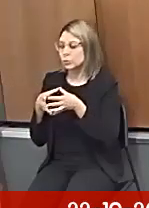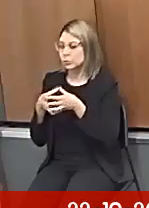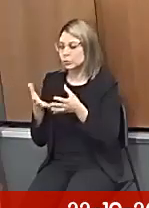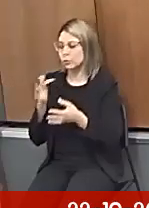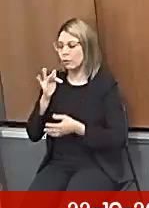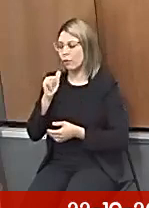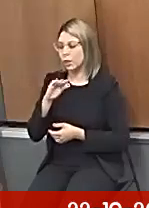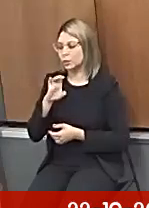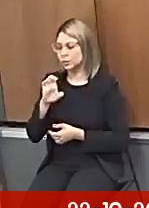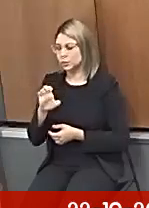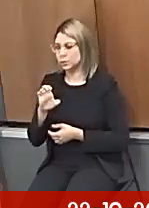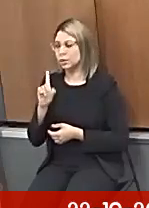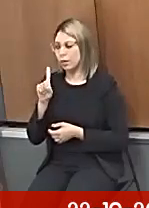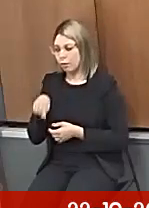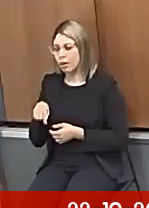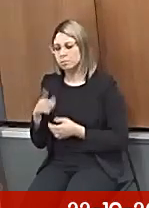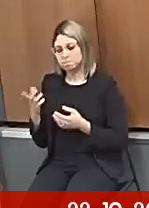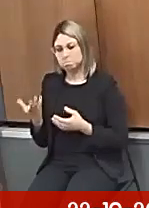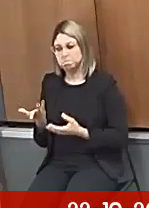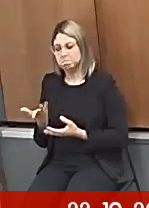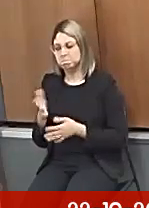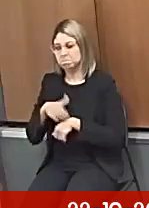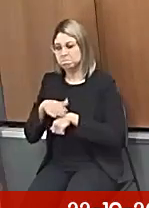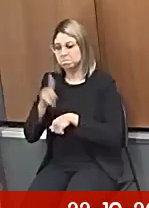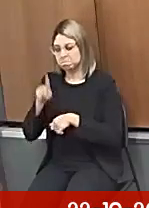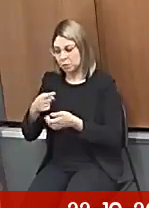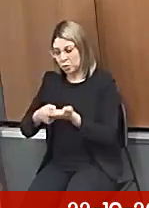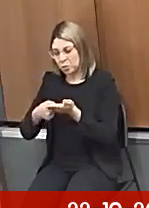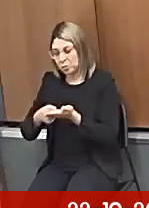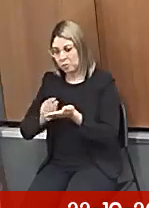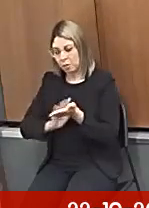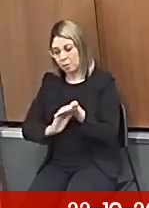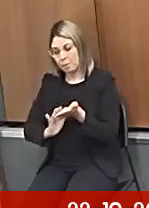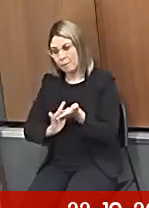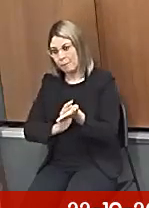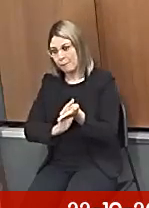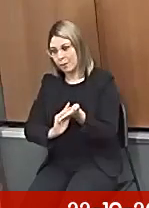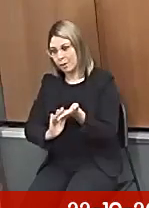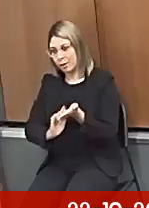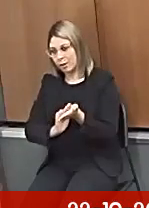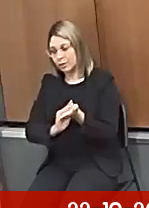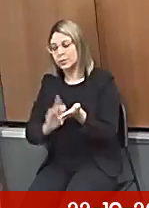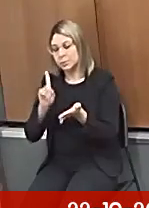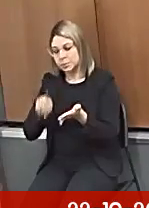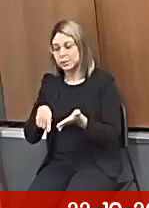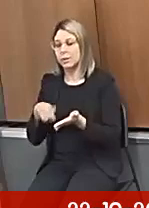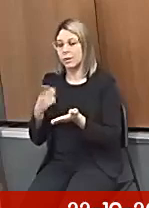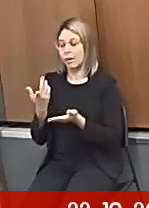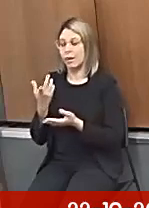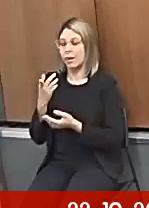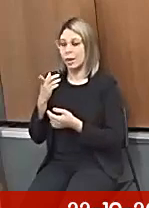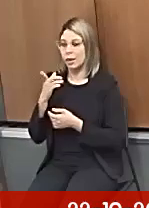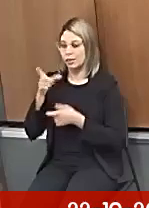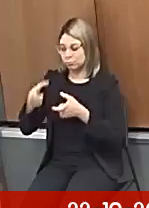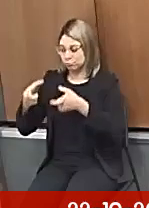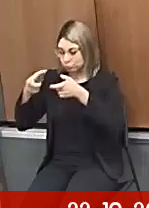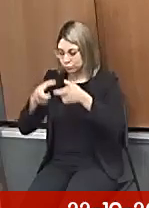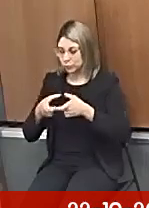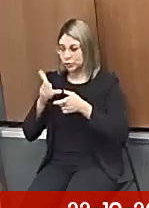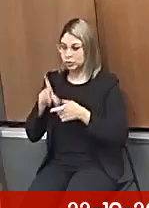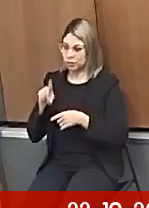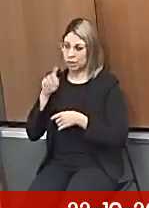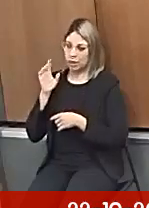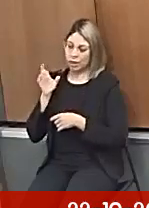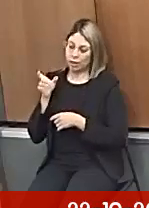pela iniciativa de confecção do convite em braille para divulgação do lançamento do disco Divas. Então, é a